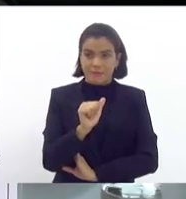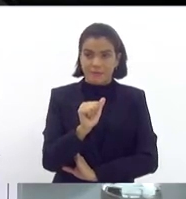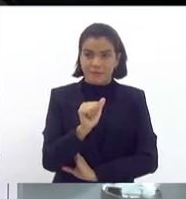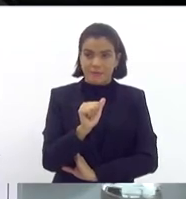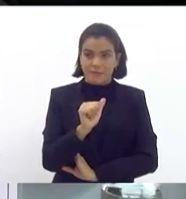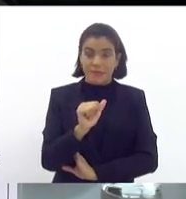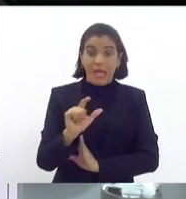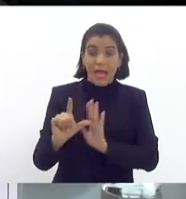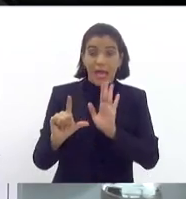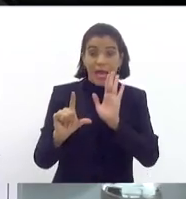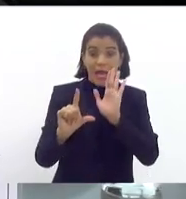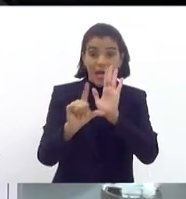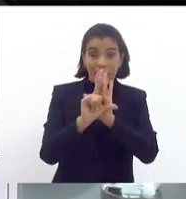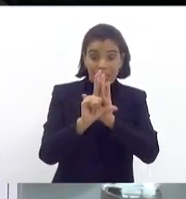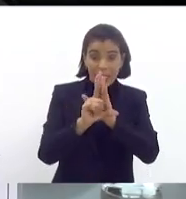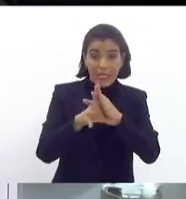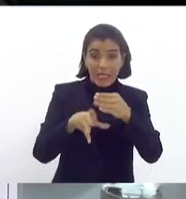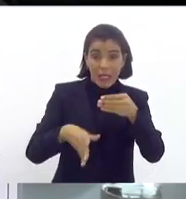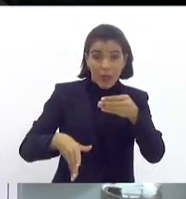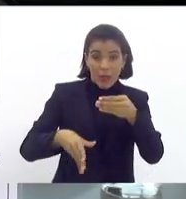lei complementar federal